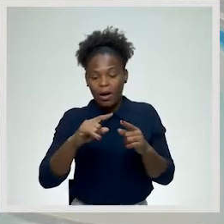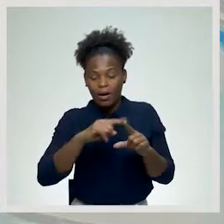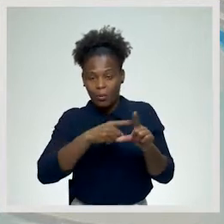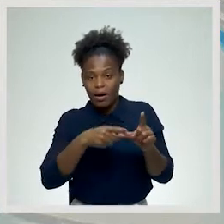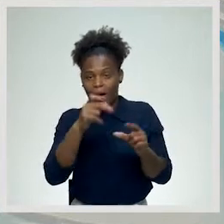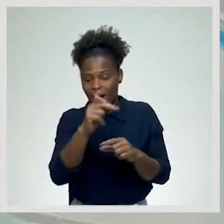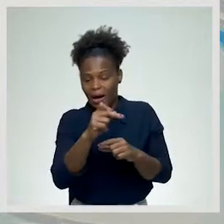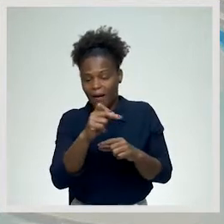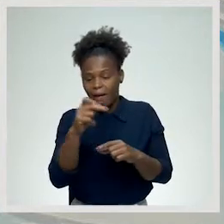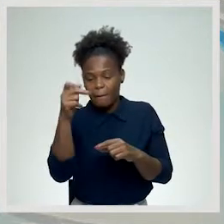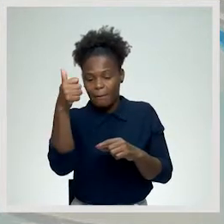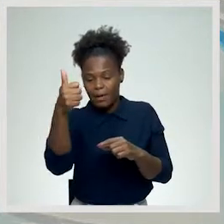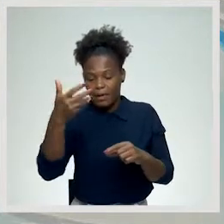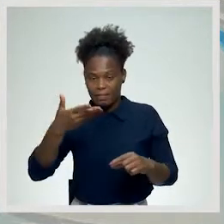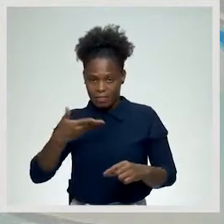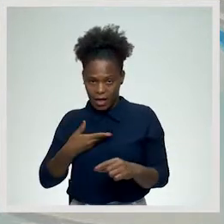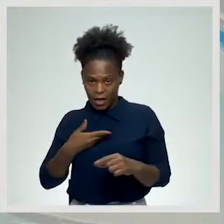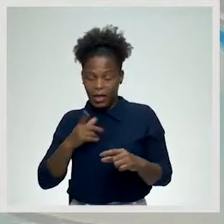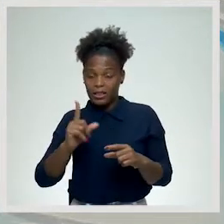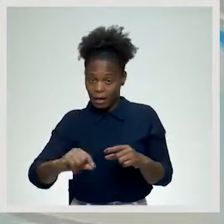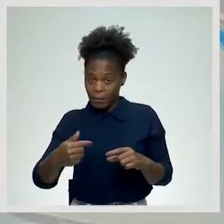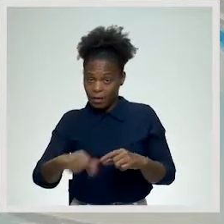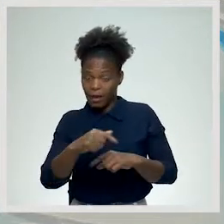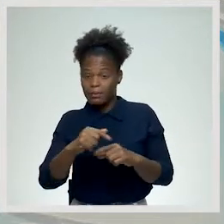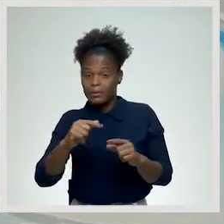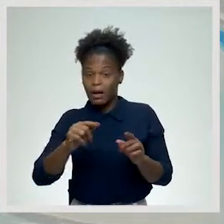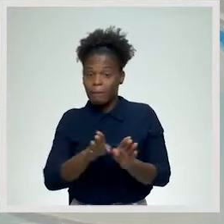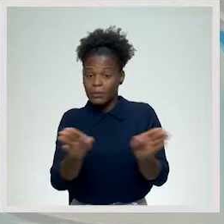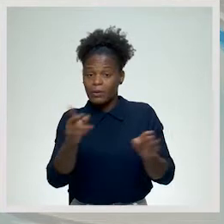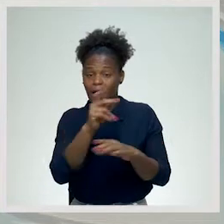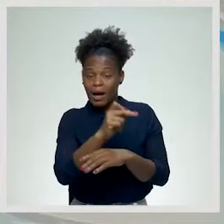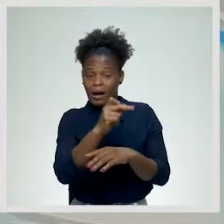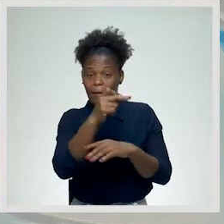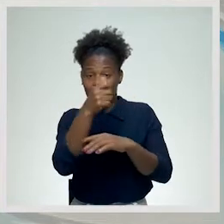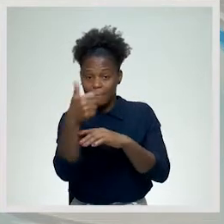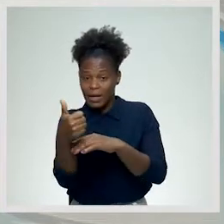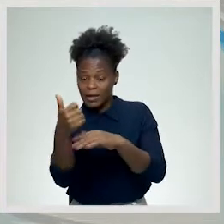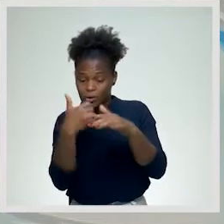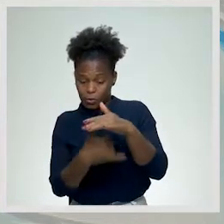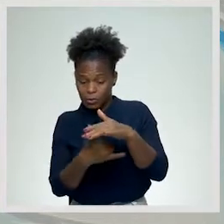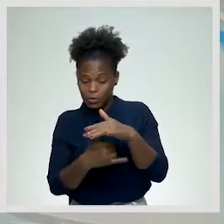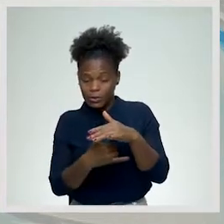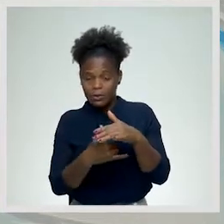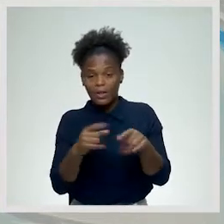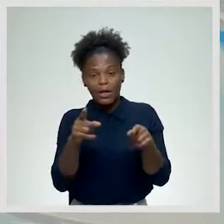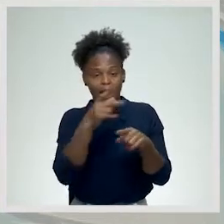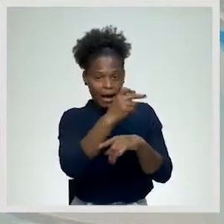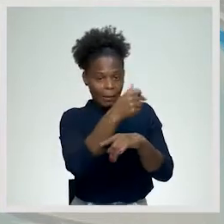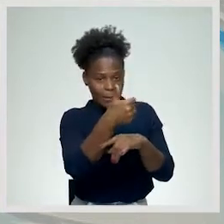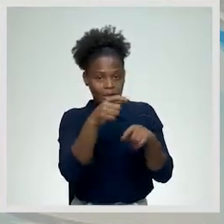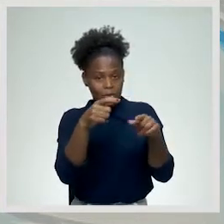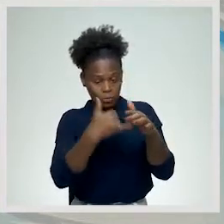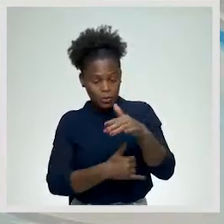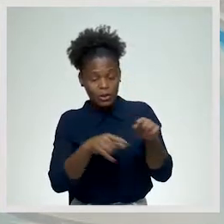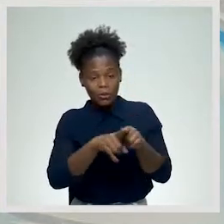ângulo ABD tem de amplitude AB sobre 2. AB sobre 2 é igual a